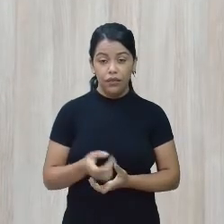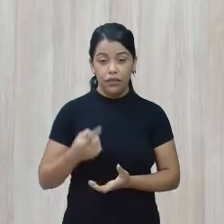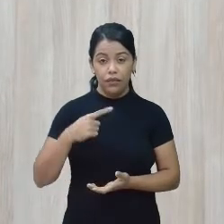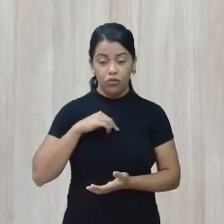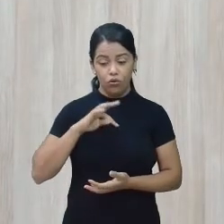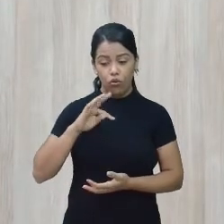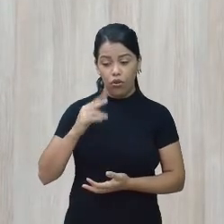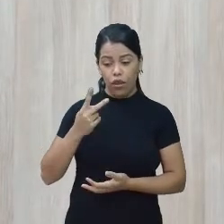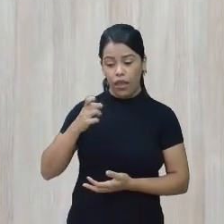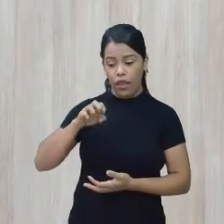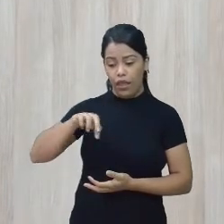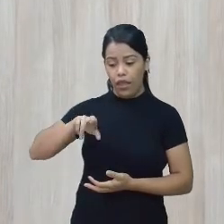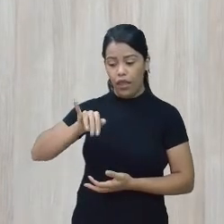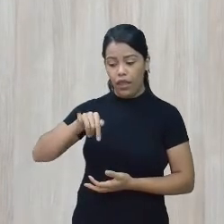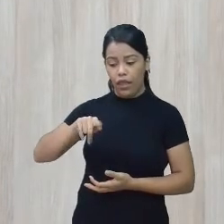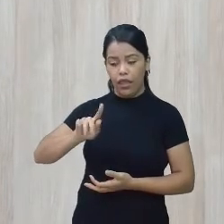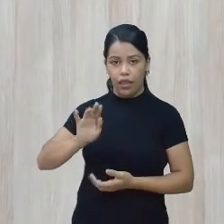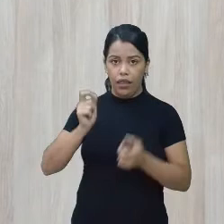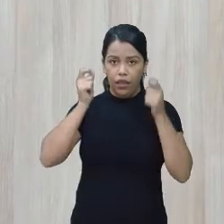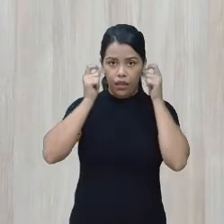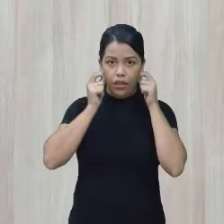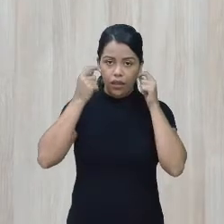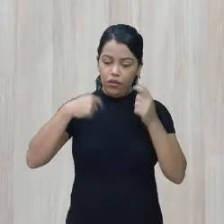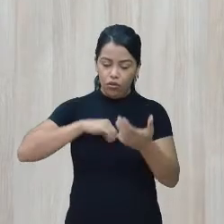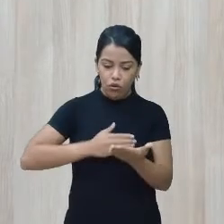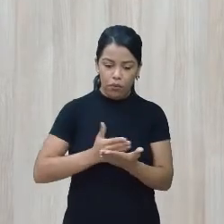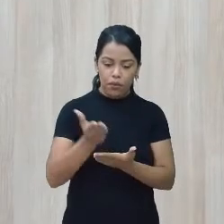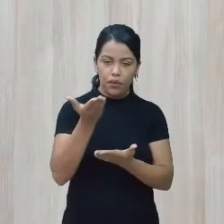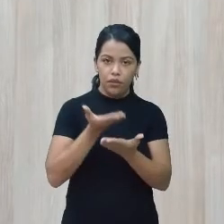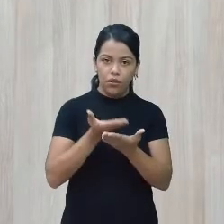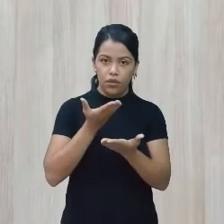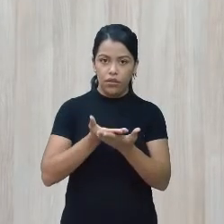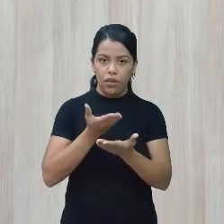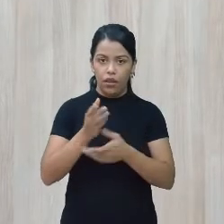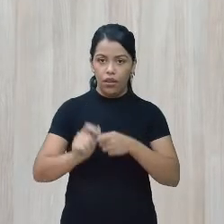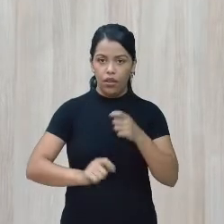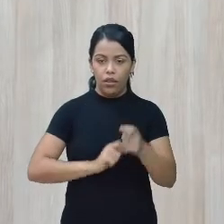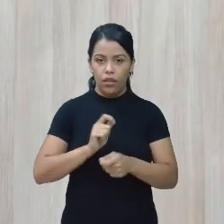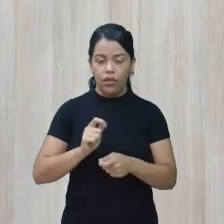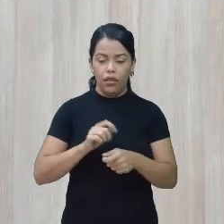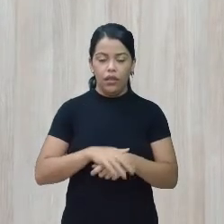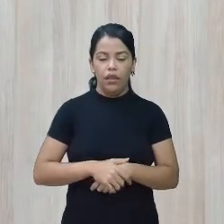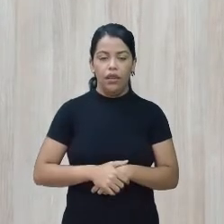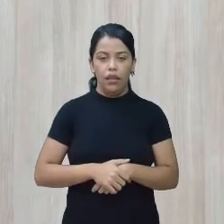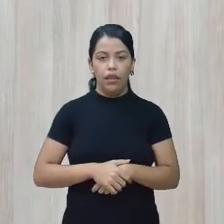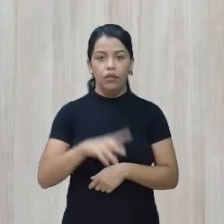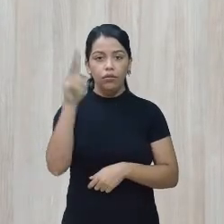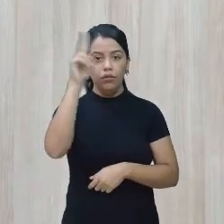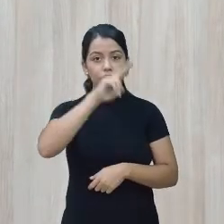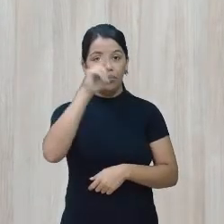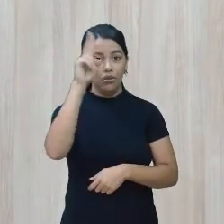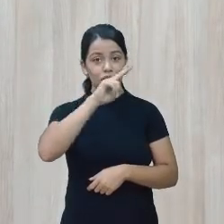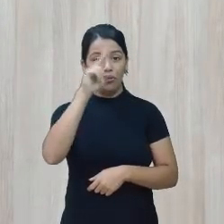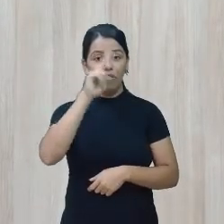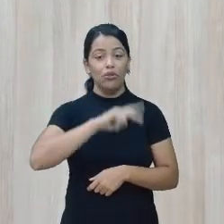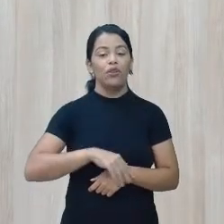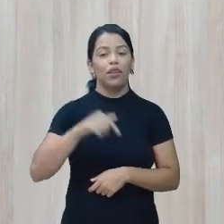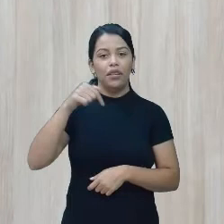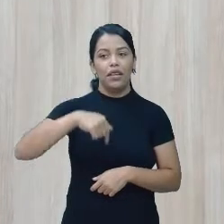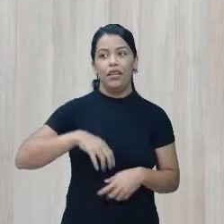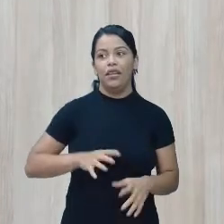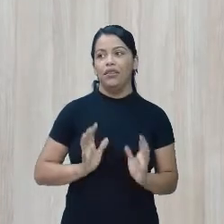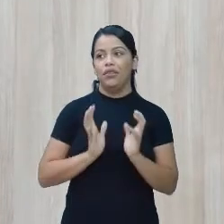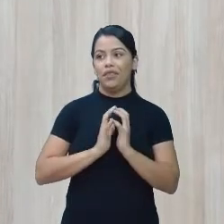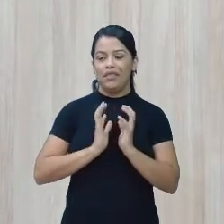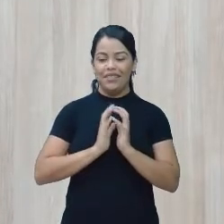iniciando a nossa aula de História do Recife, tá certo? E aí nós vamos falar sobre a escravidão no Recife